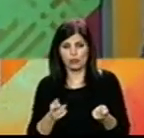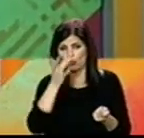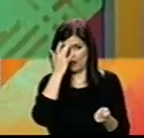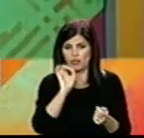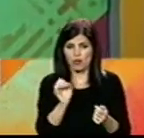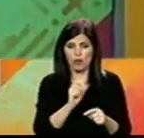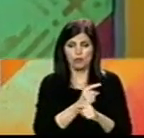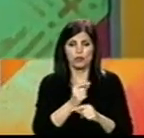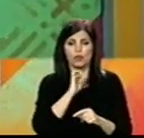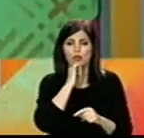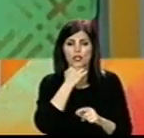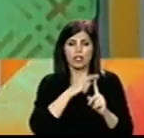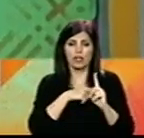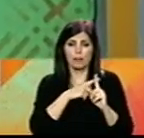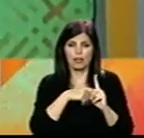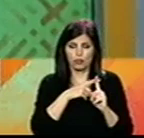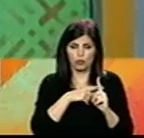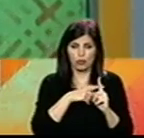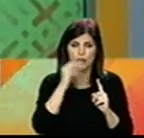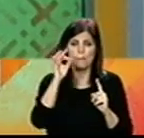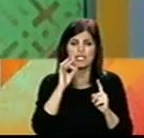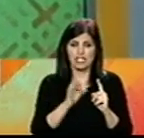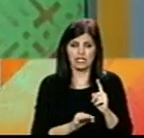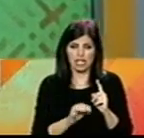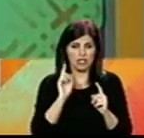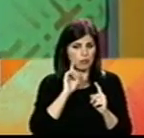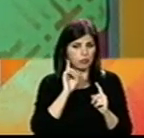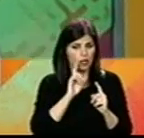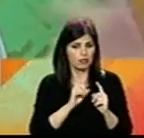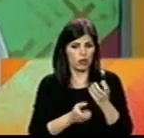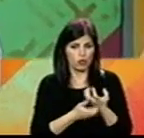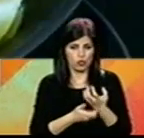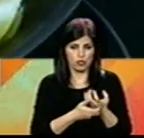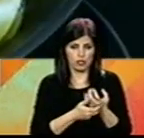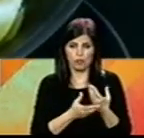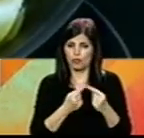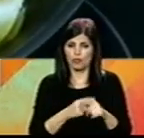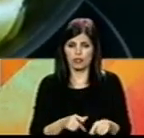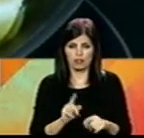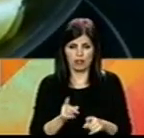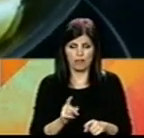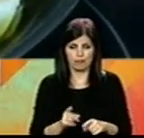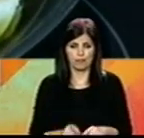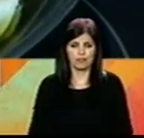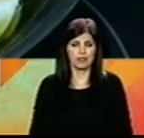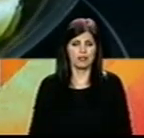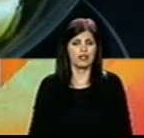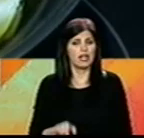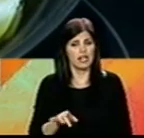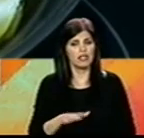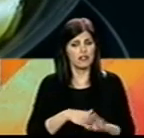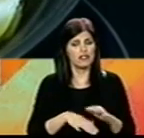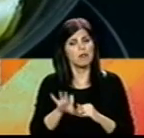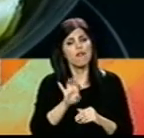porque al final el secreto está en las temperaturas, en las proporciones, ¿no? Que es importante dentro de la cocina. Faz toda la diferencia. Entonces, bueno, aquí lo vamos a hacer de una